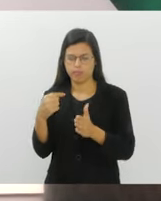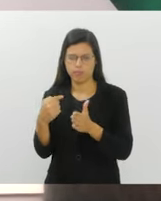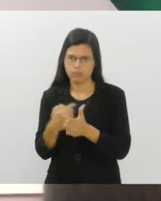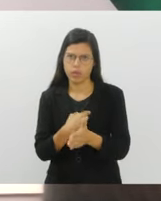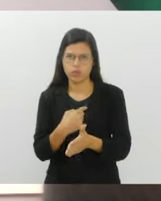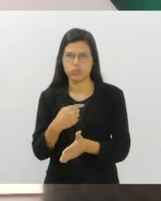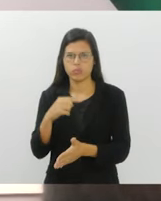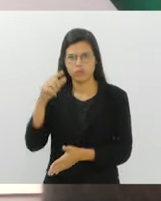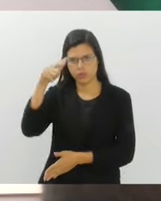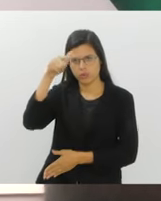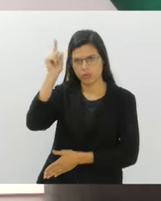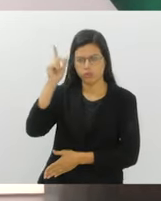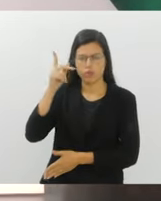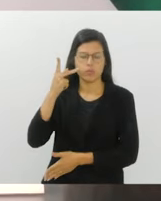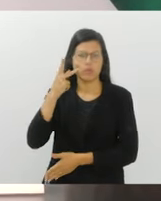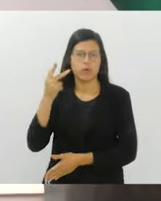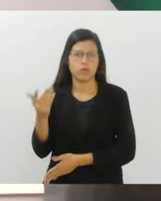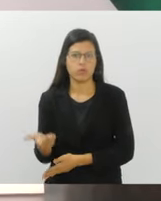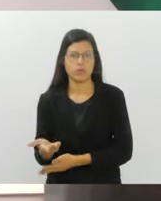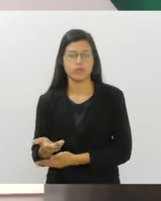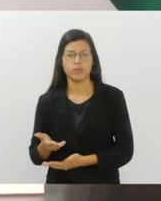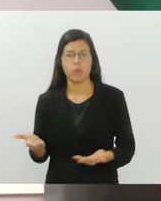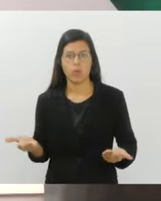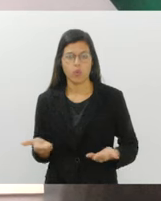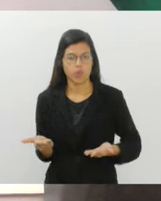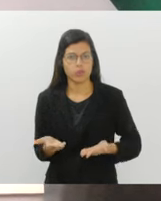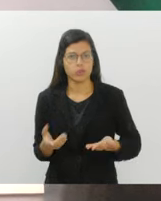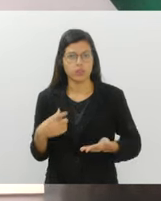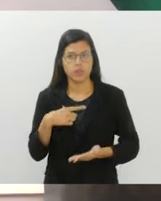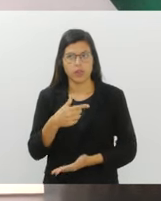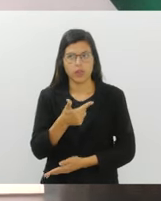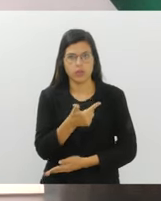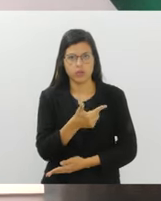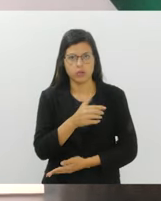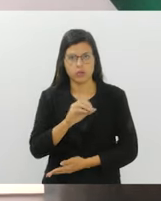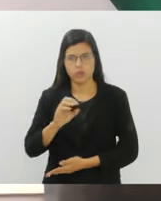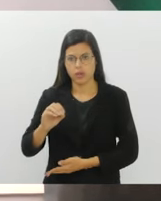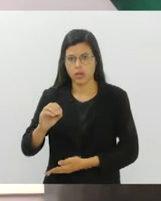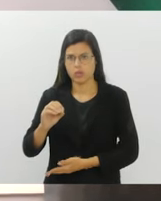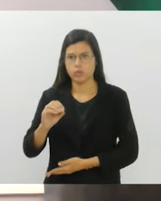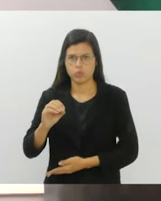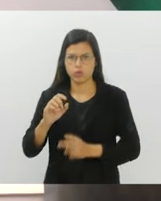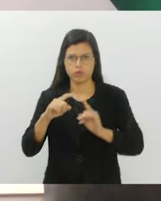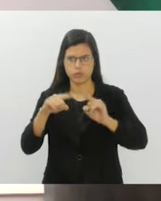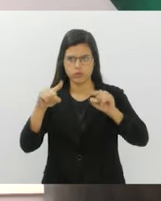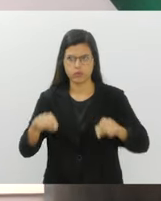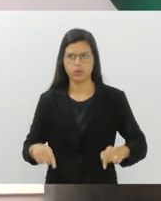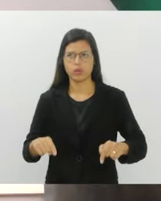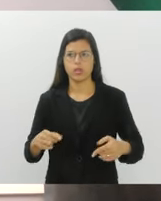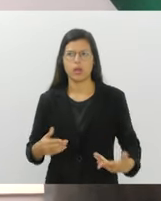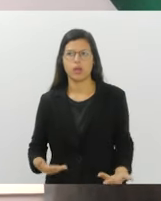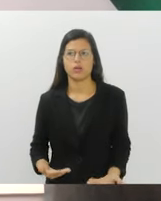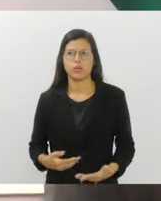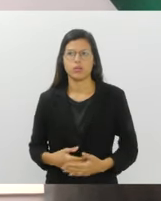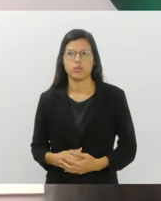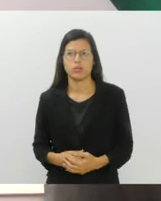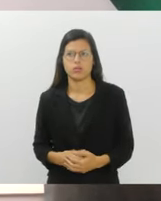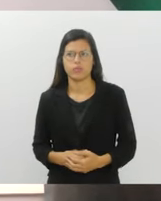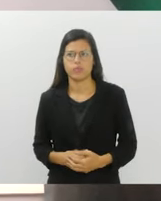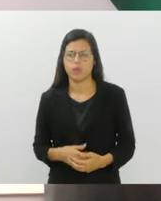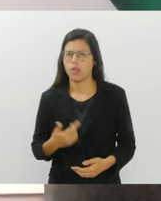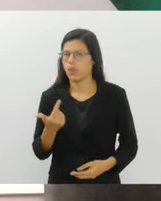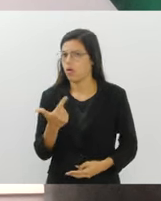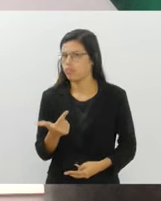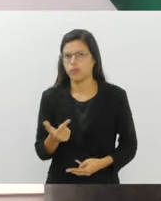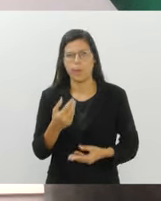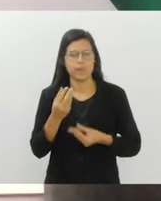o corpo da Central hoje tem aproximadamente 200 funcionários, a quem não temos